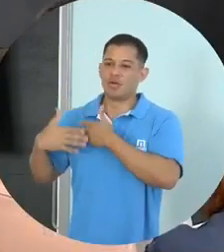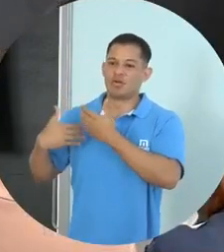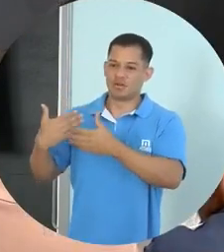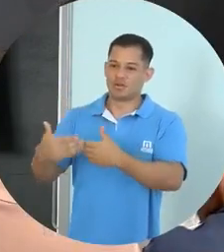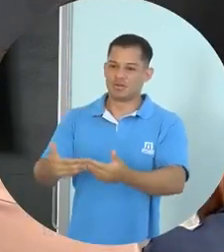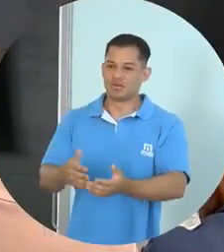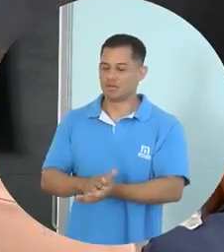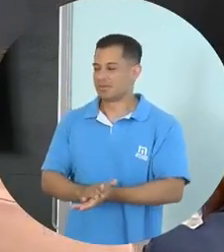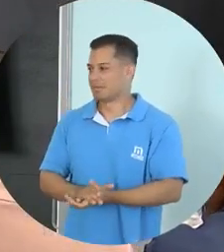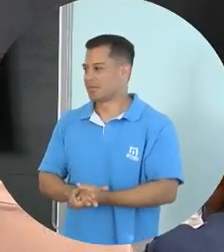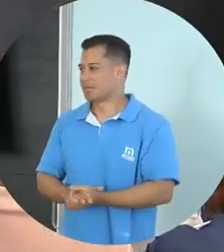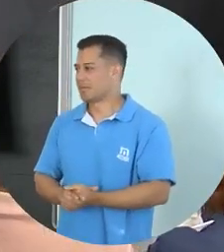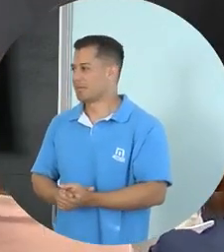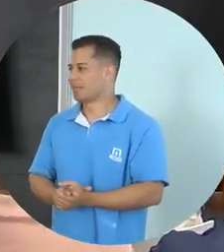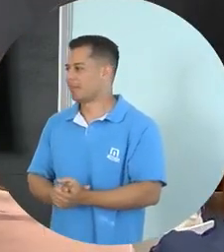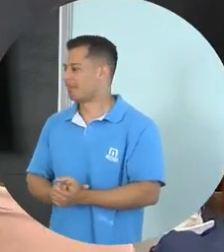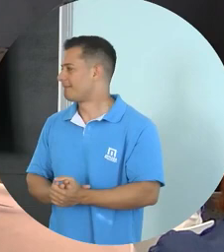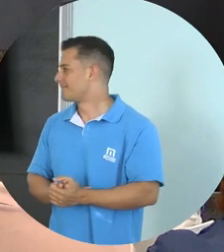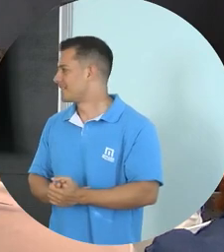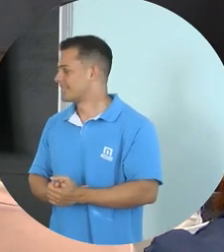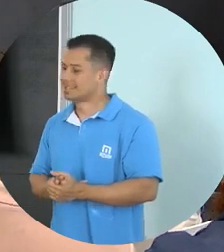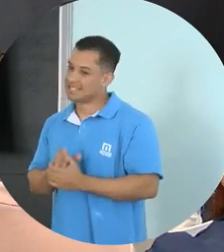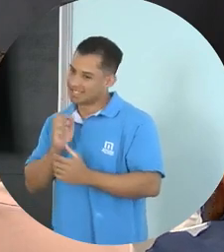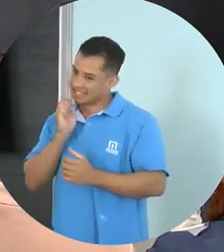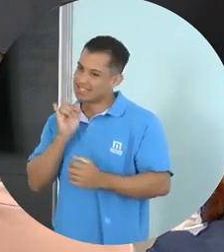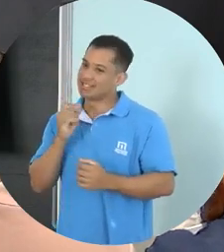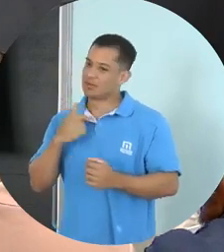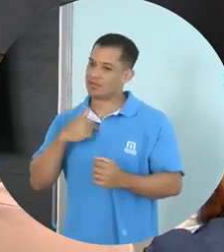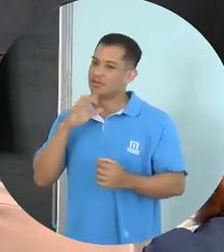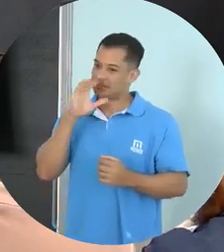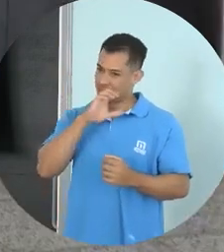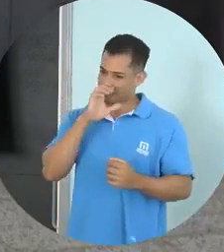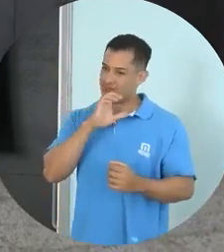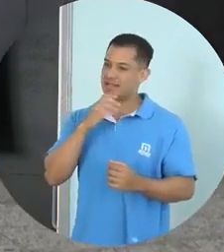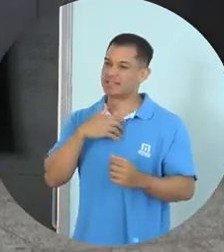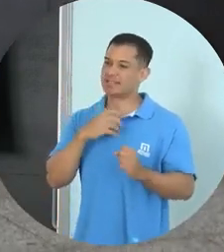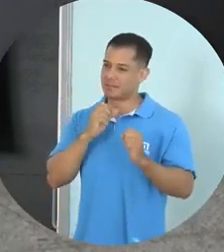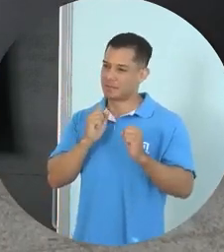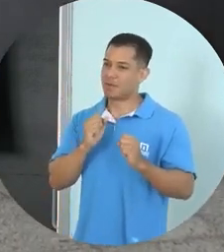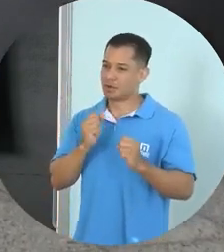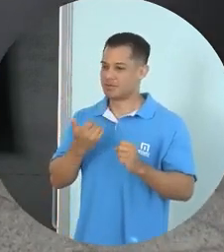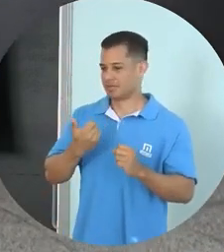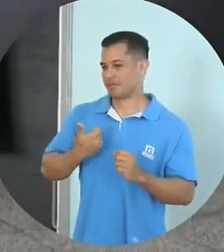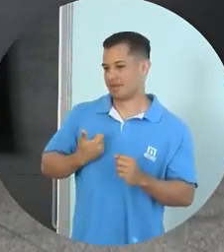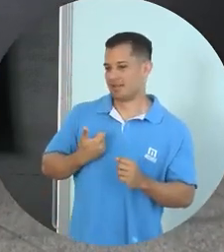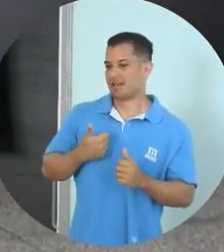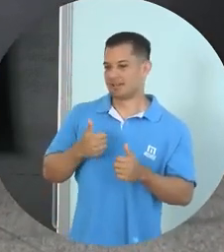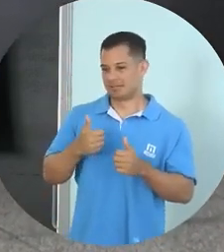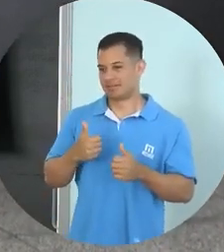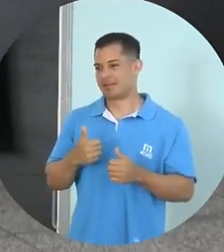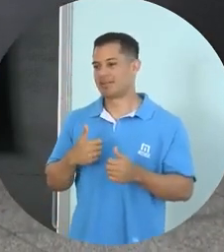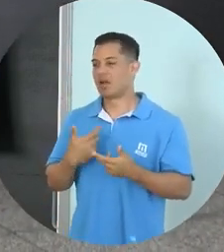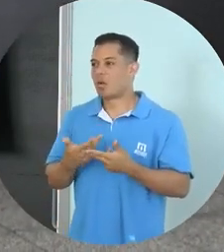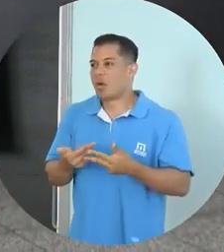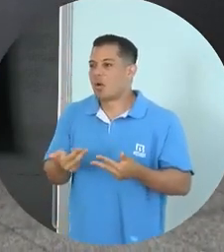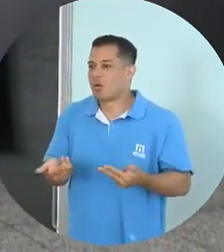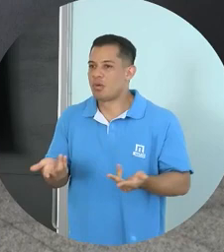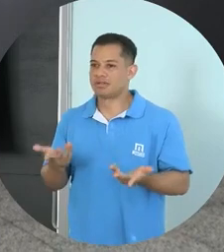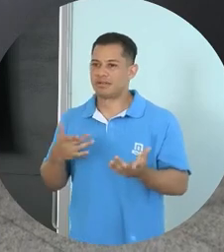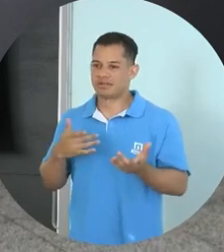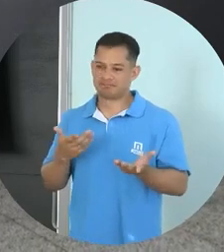Edmar, alguma coisa, Gília? Se eu estiver falando depressa demais, pessoal, vocês me falam, se tiver alguma coisa que ficou aí.